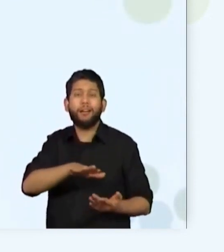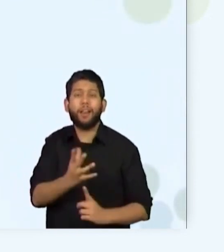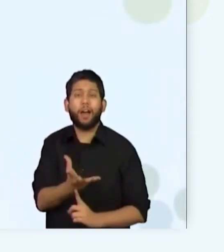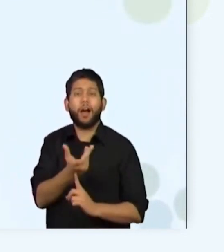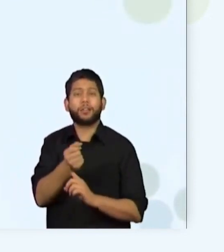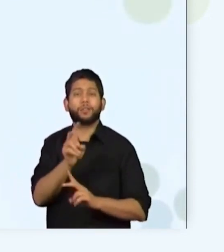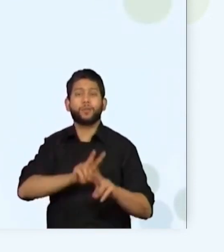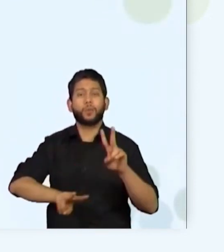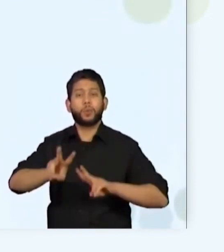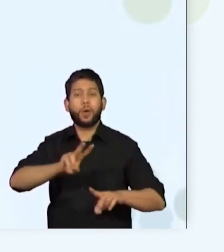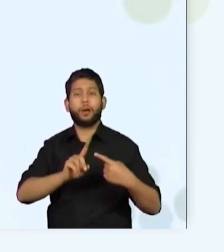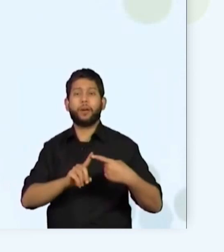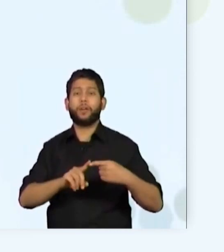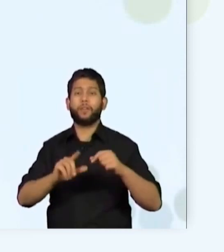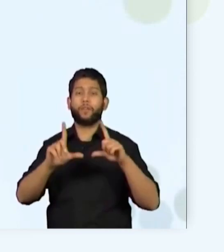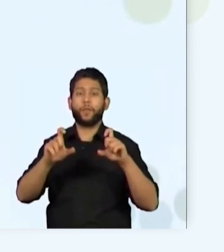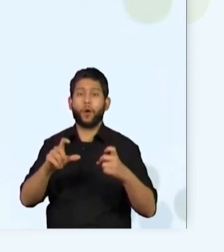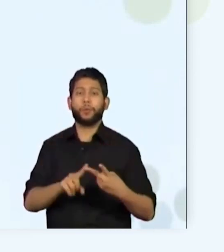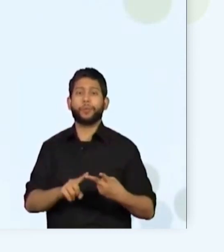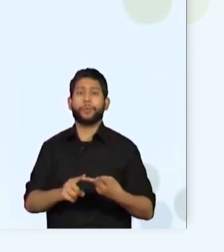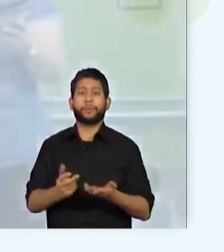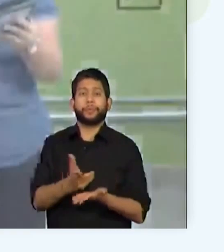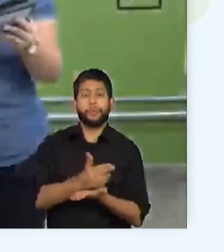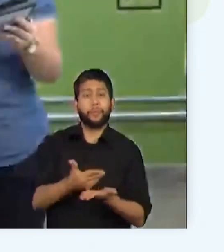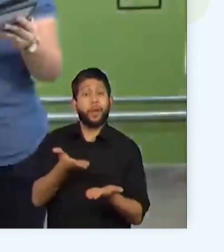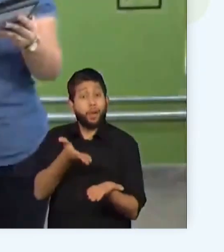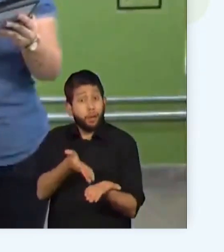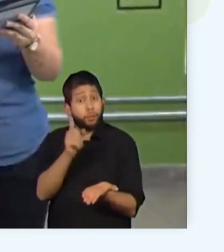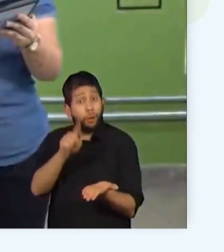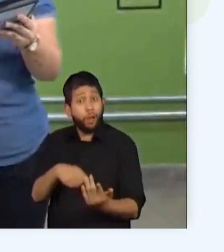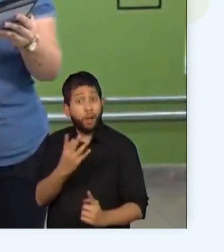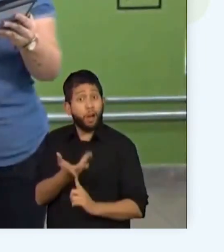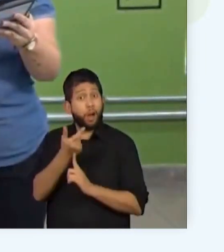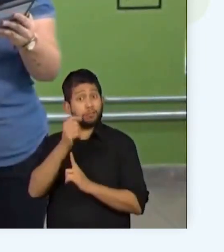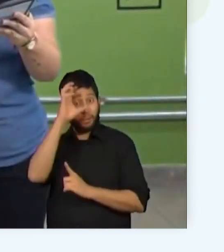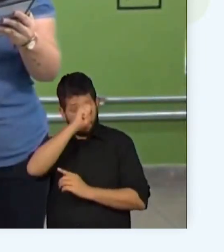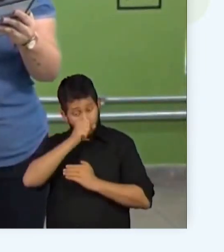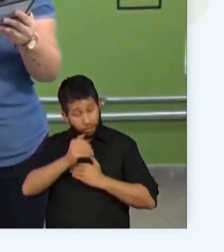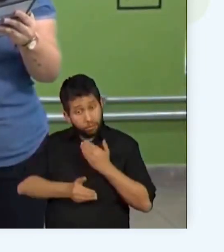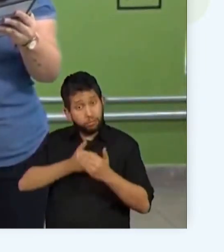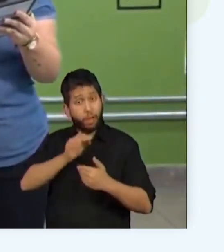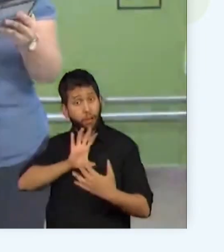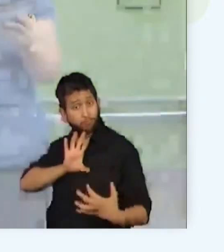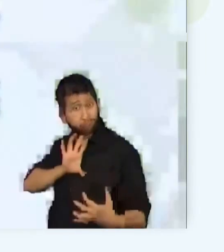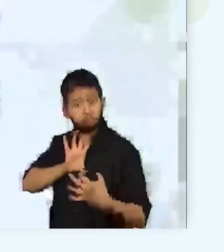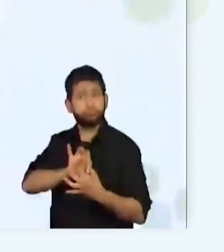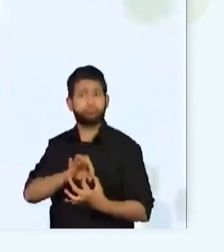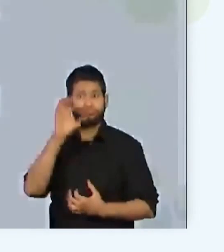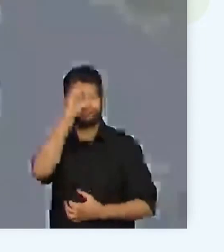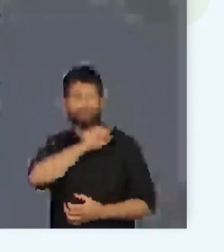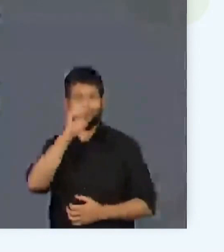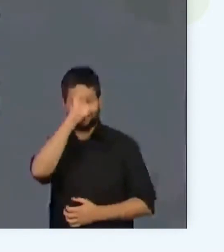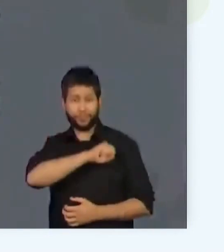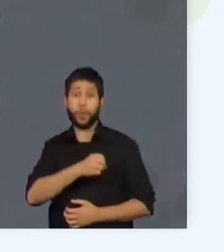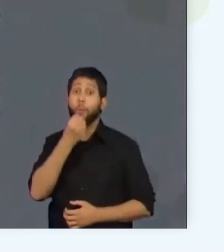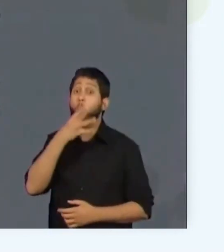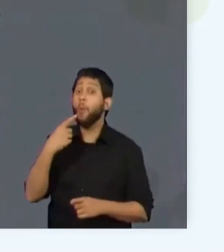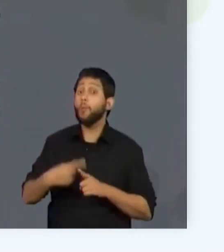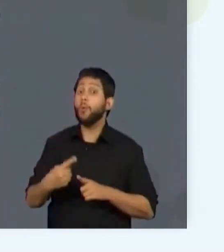através da fotografia, dos desenhos e das caricaturas. Esse processo de engajamento ajuda os